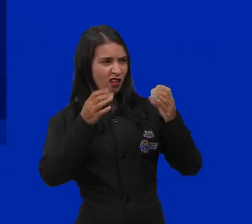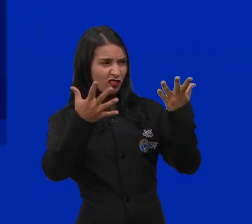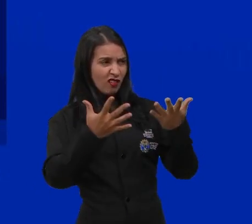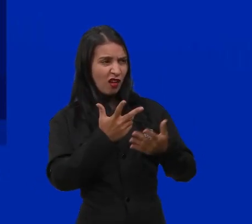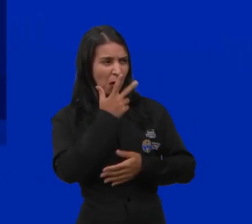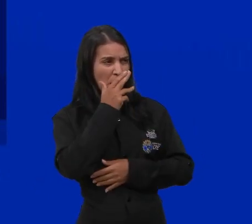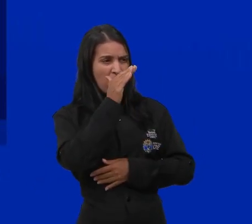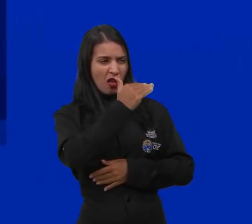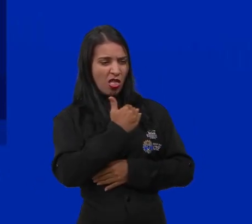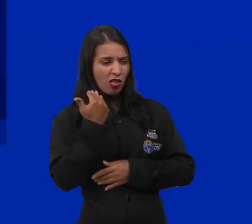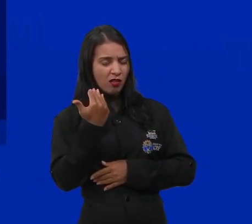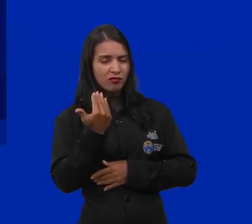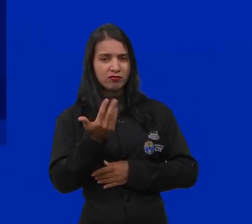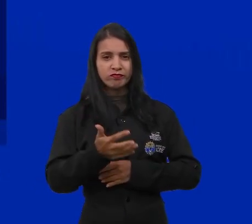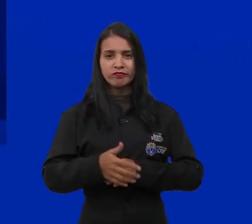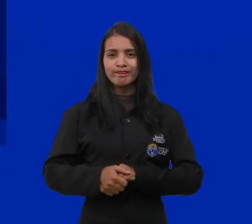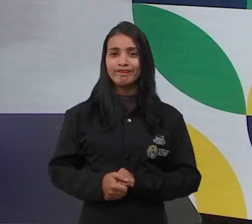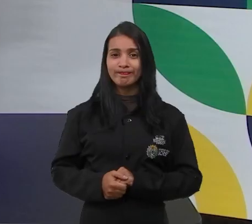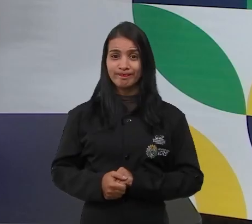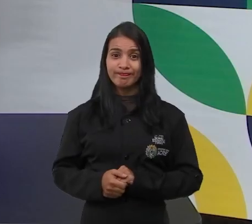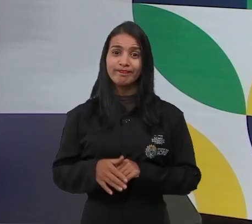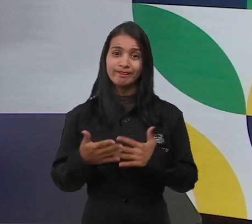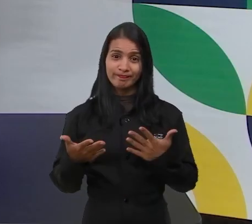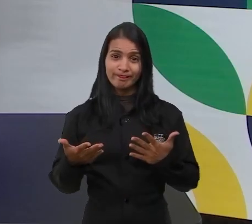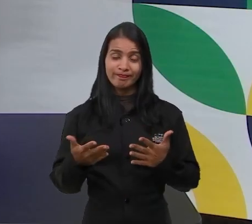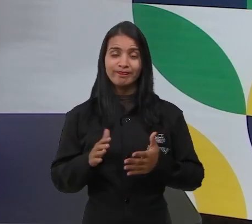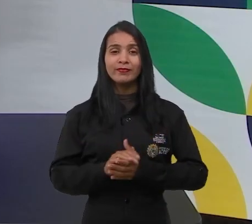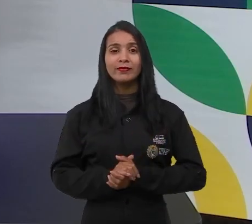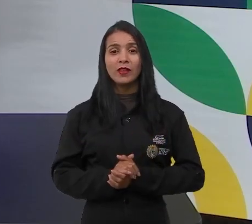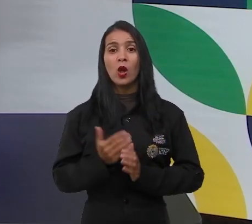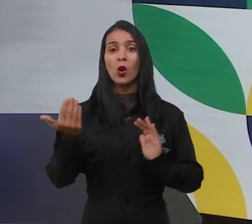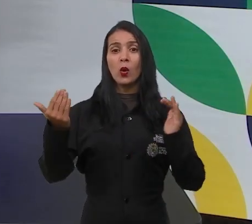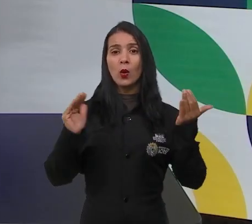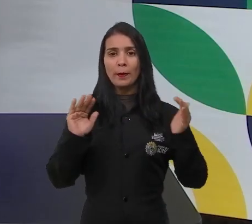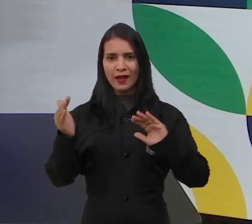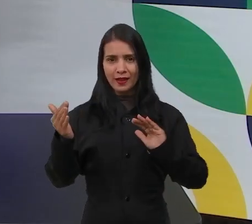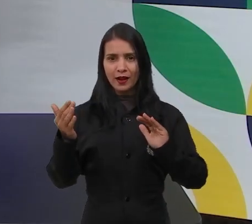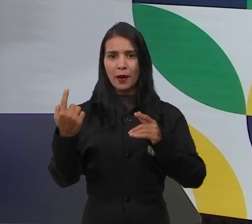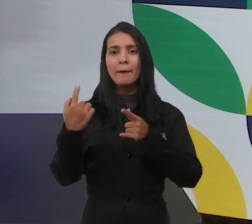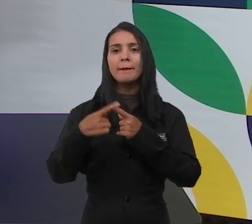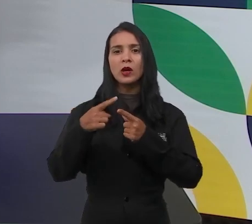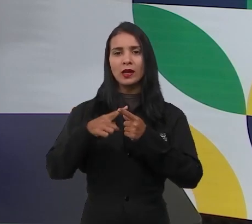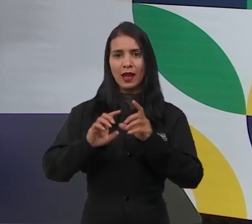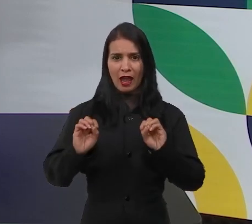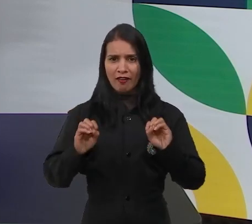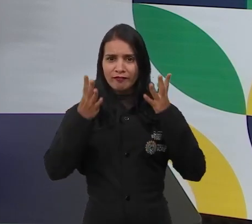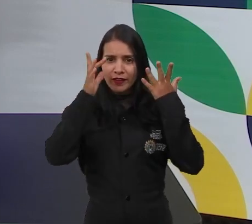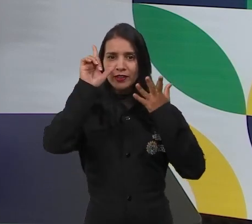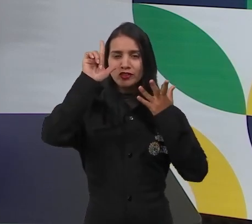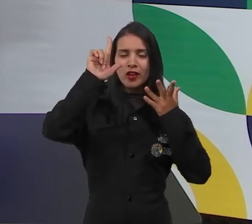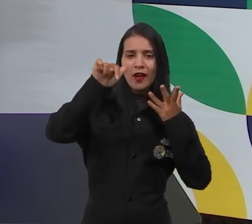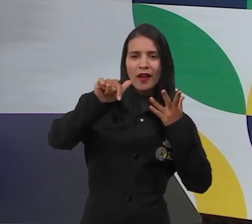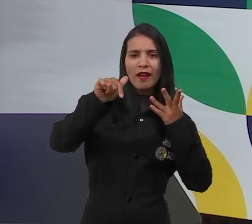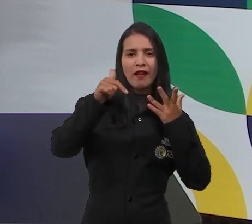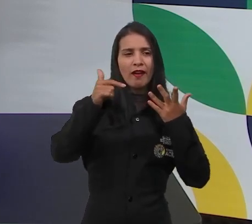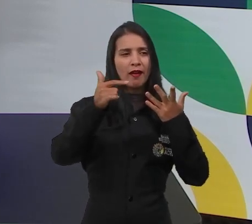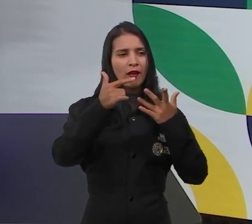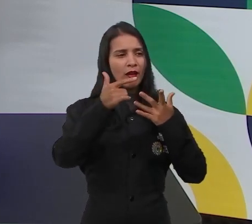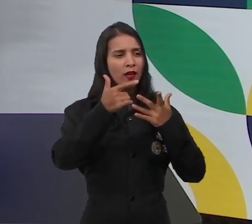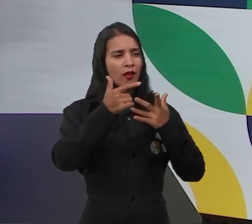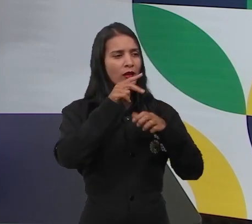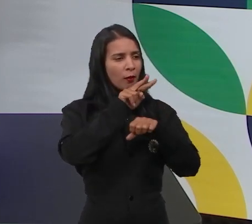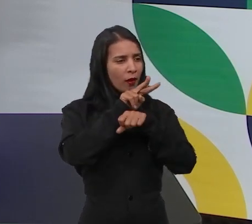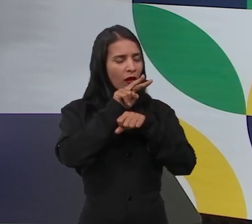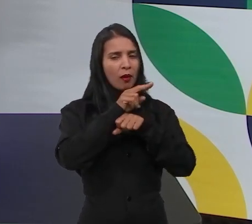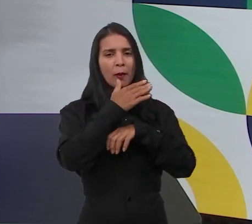está un cemitério, ou seja, uma comparação. Não é que a festa é um cemitério, porque um cemitério é um lugar